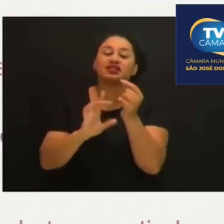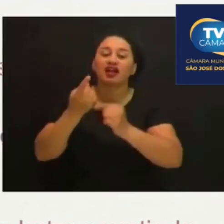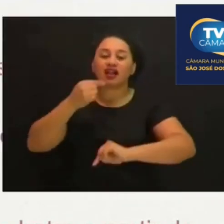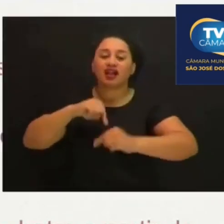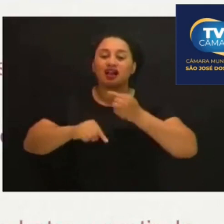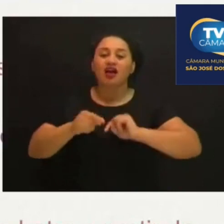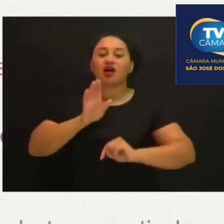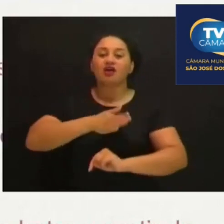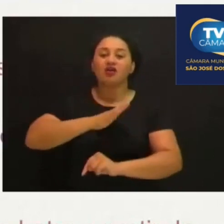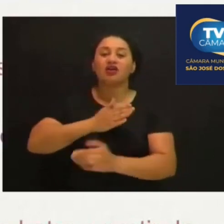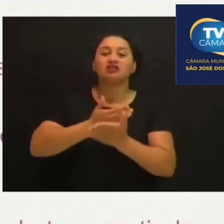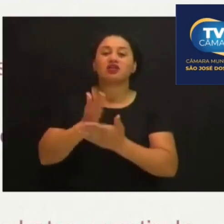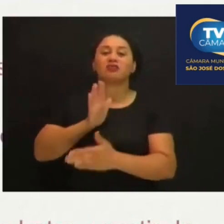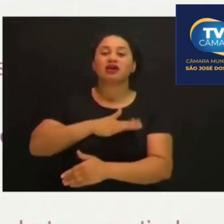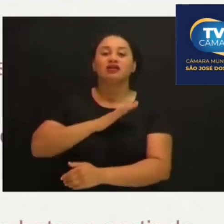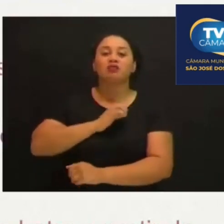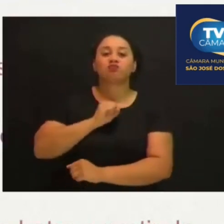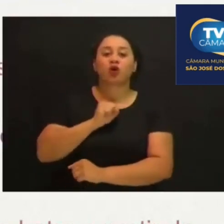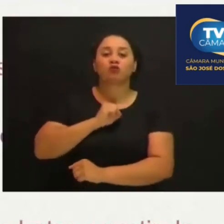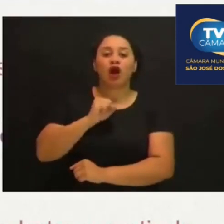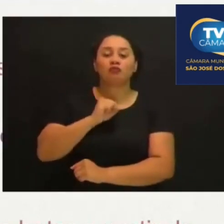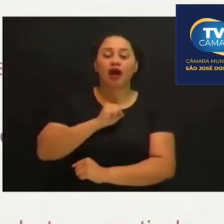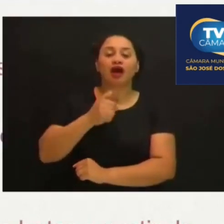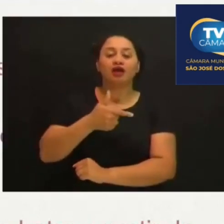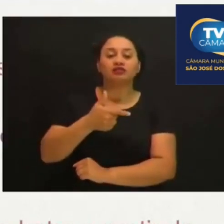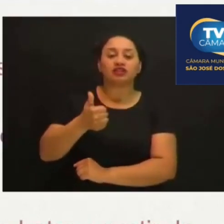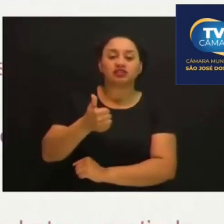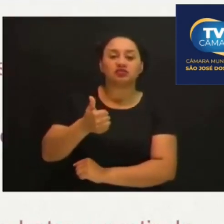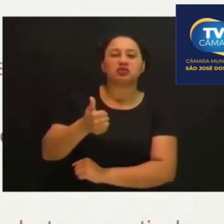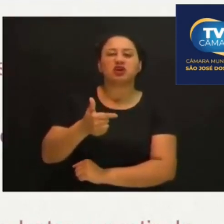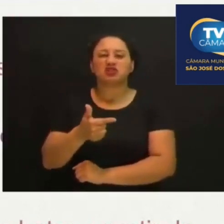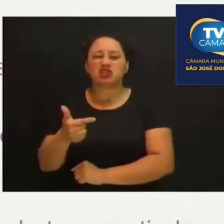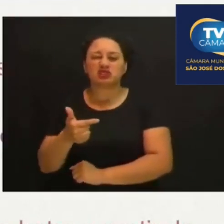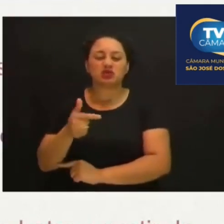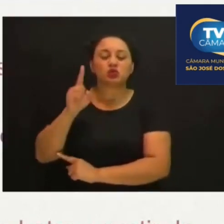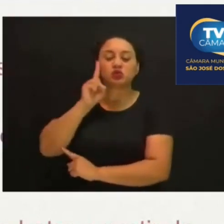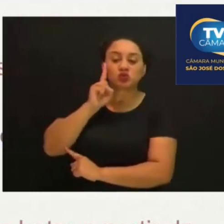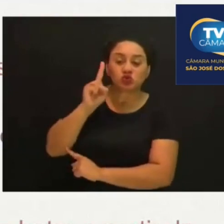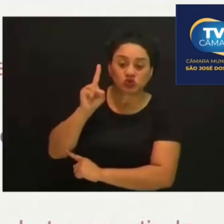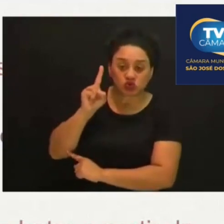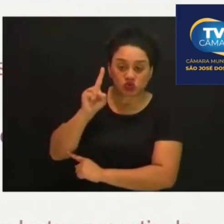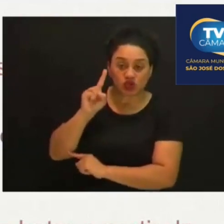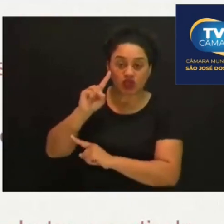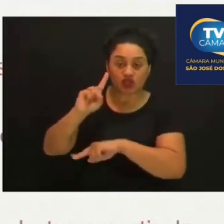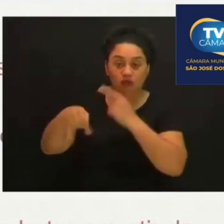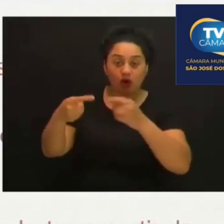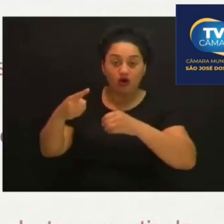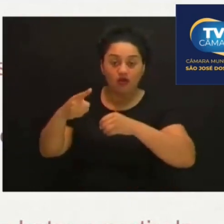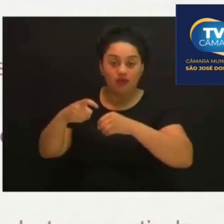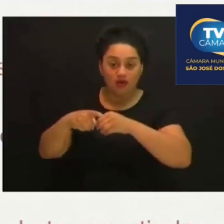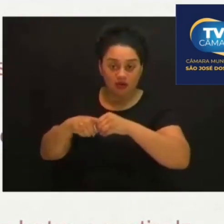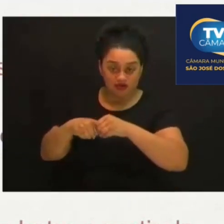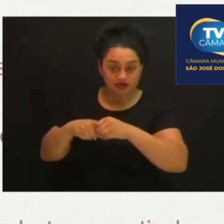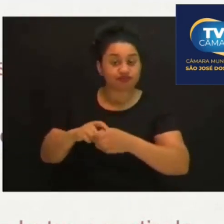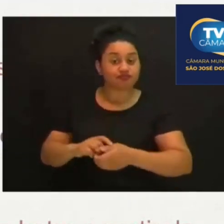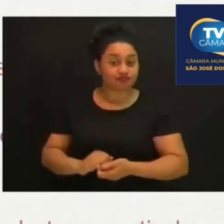coração começa a bater a partir do 21º, 22º dias pós-fecundação.